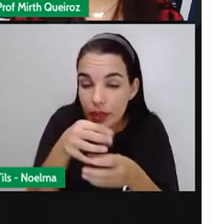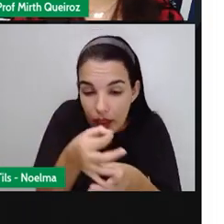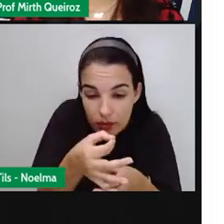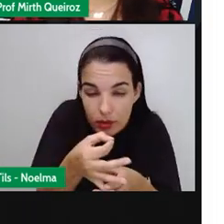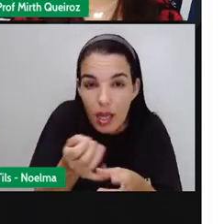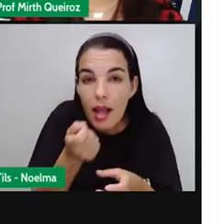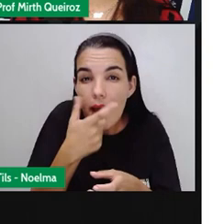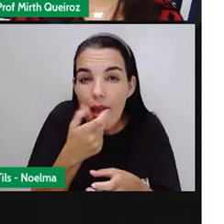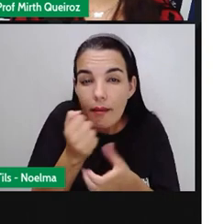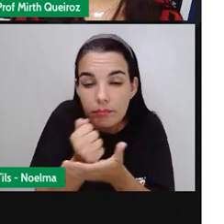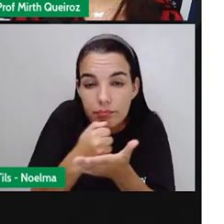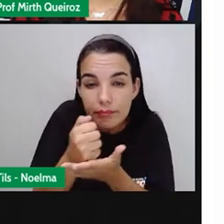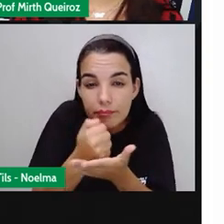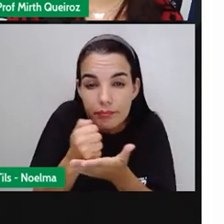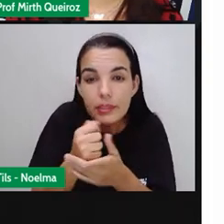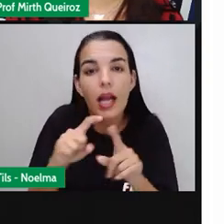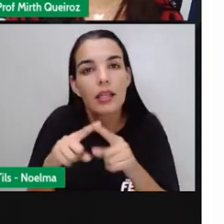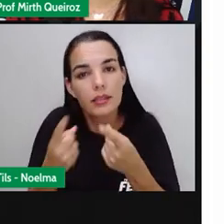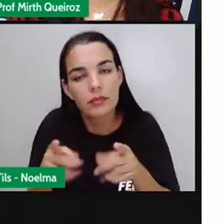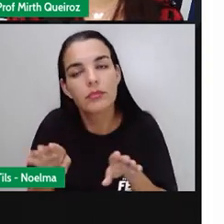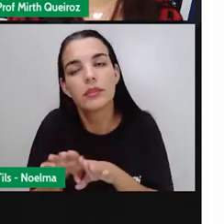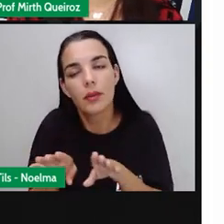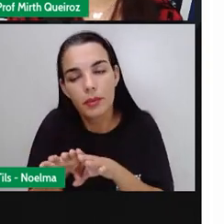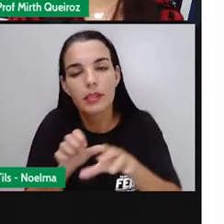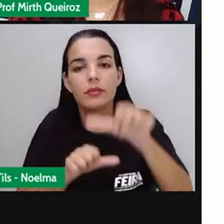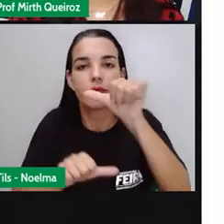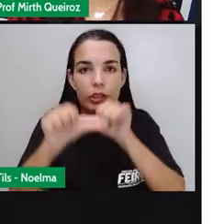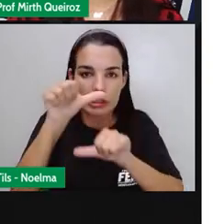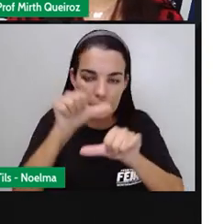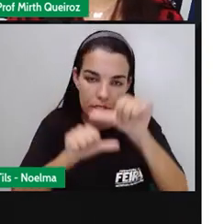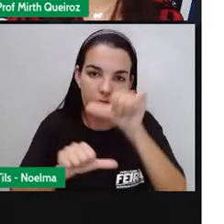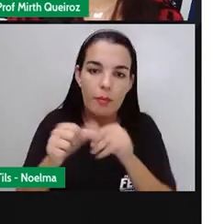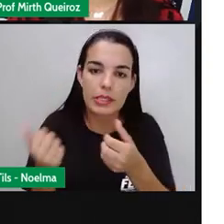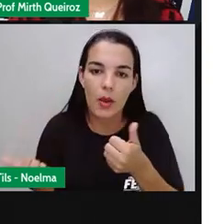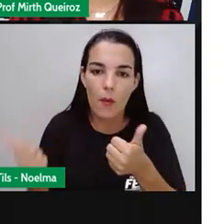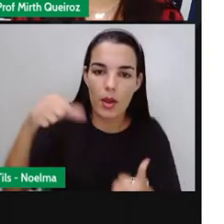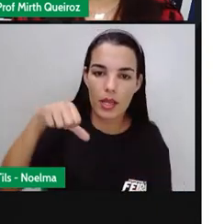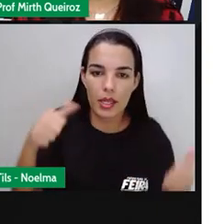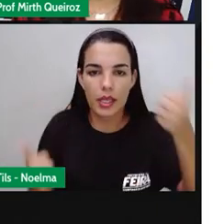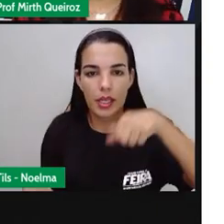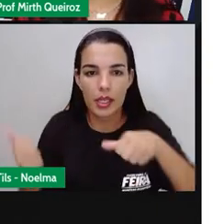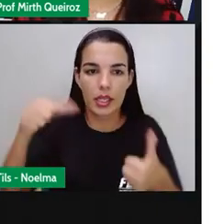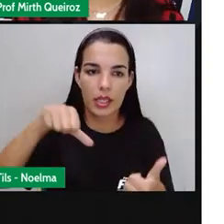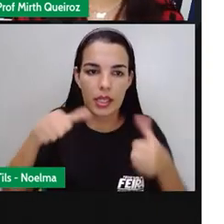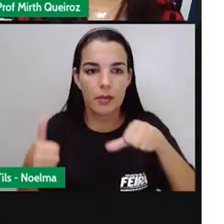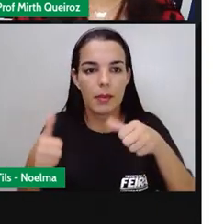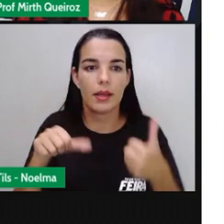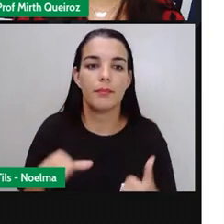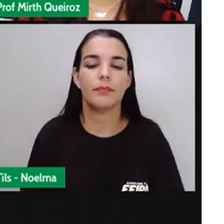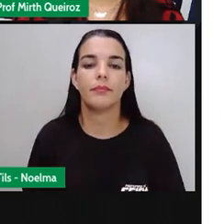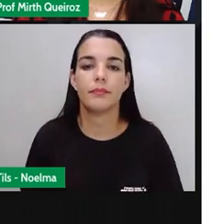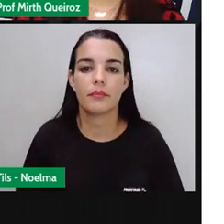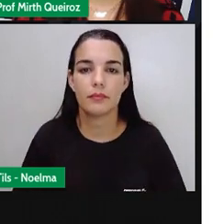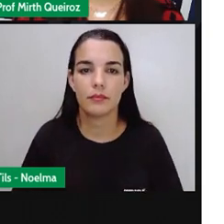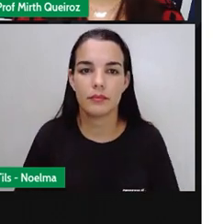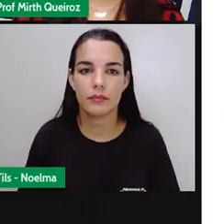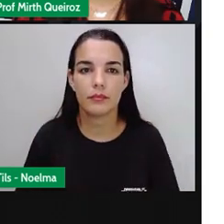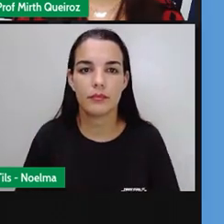Esse é a efervescência, né? Então vai dar para a gente saber aí, identificar se houve ou não uma transformação química.